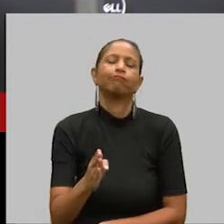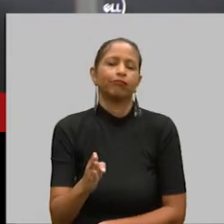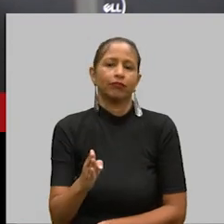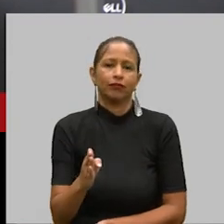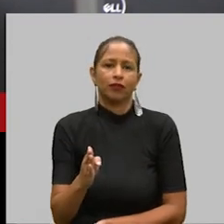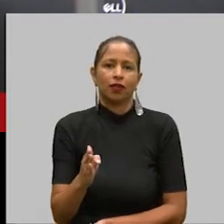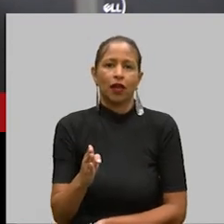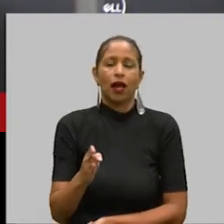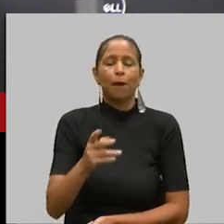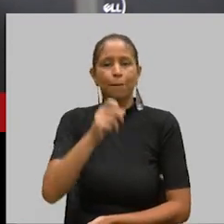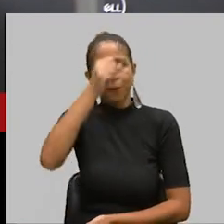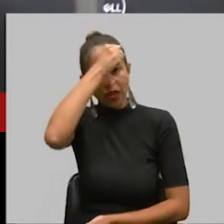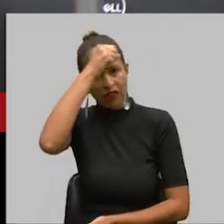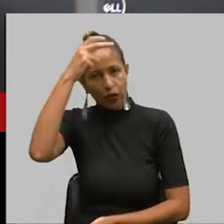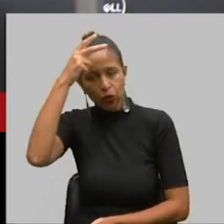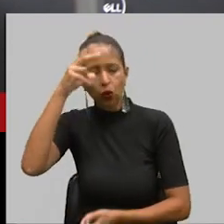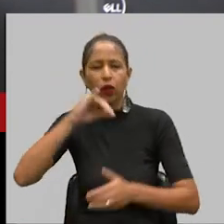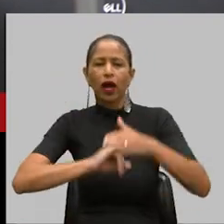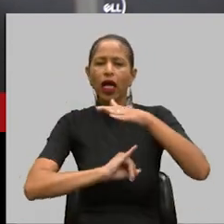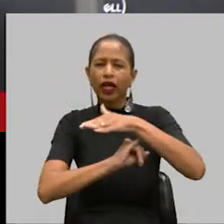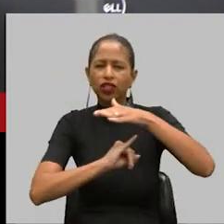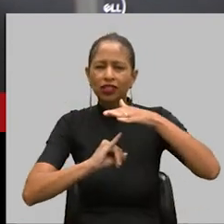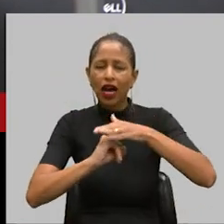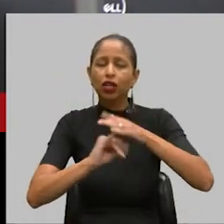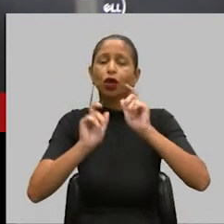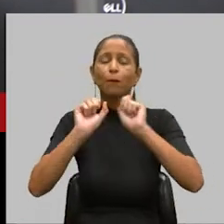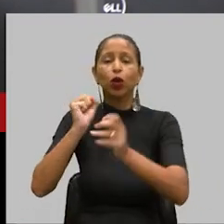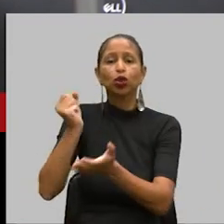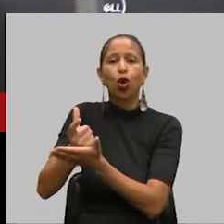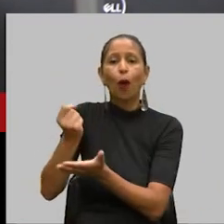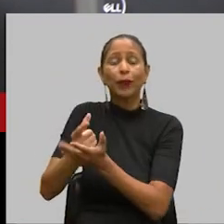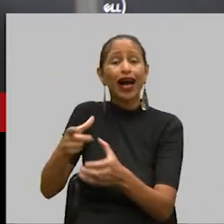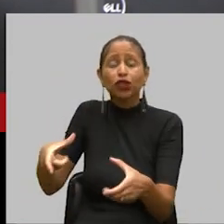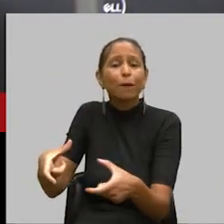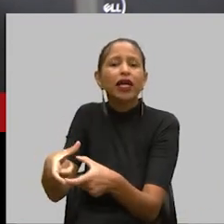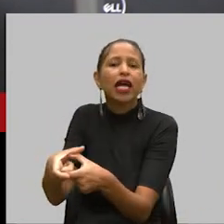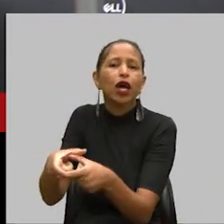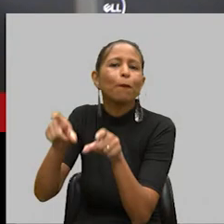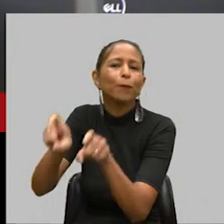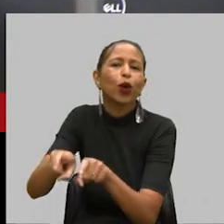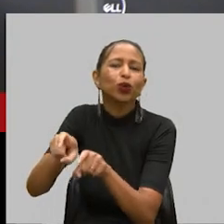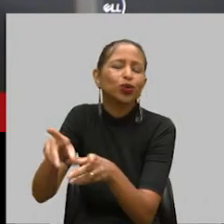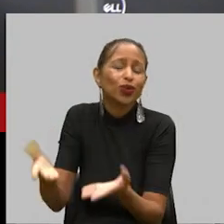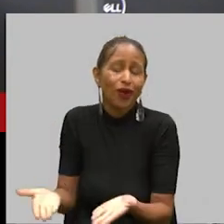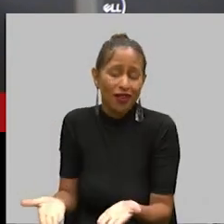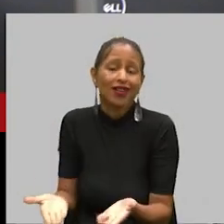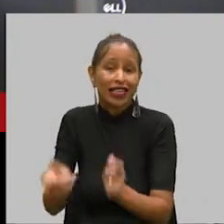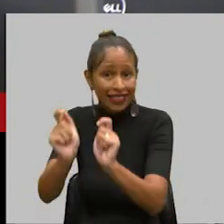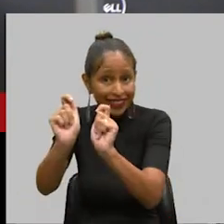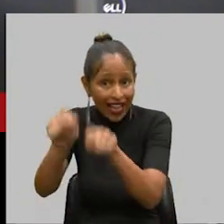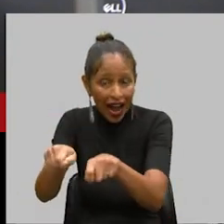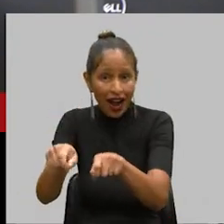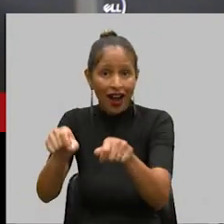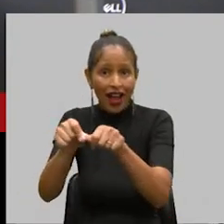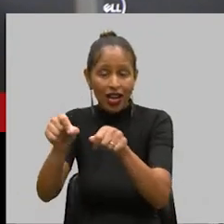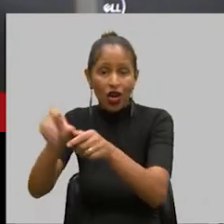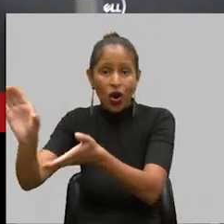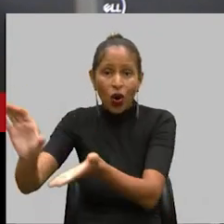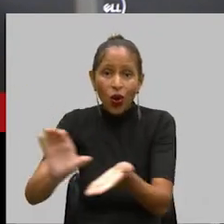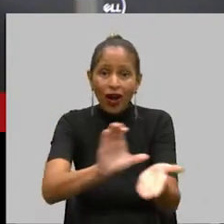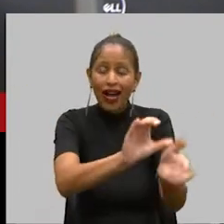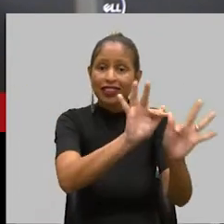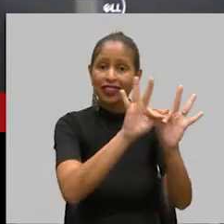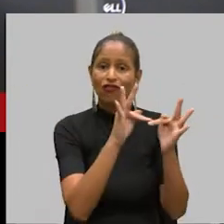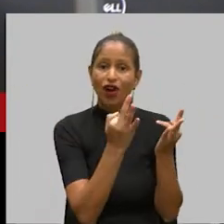tanto prefeituras quanto Entidade podem comprar do pequeno produtor o alimento e esse produto é colocado paraas